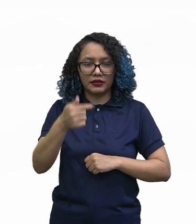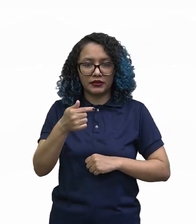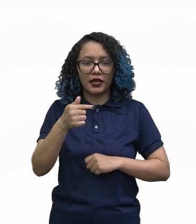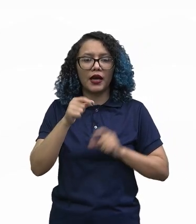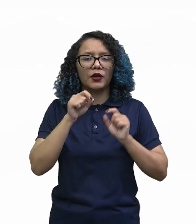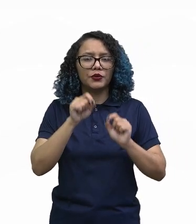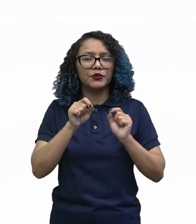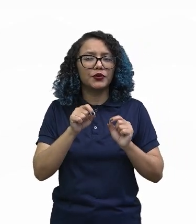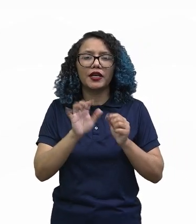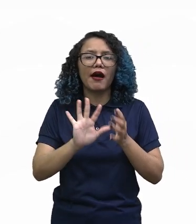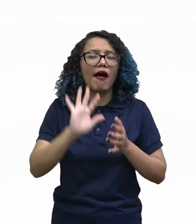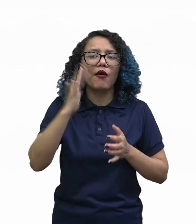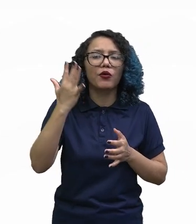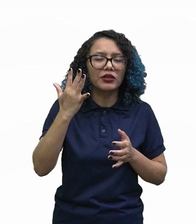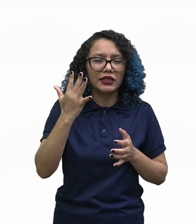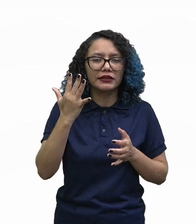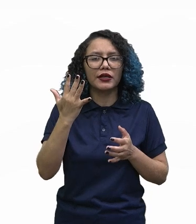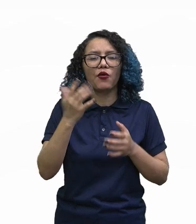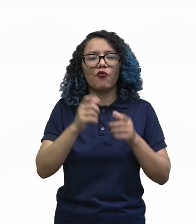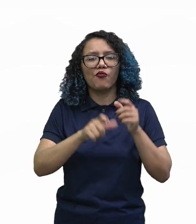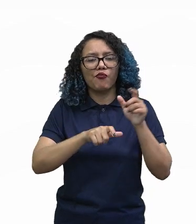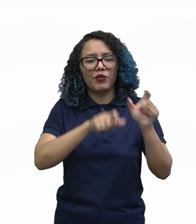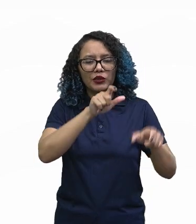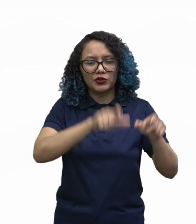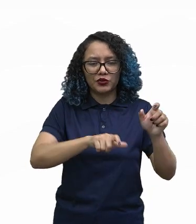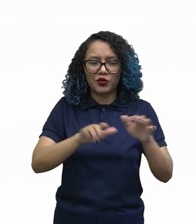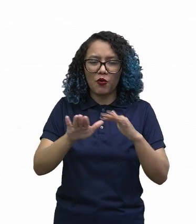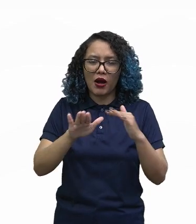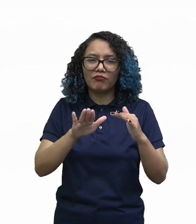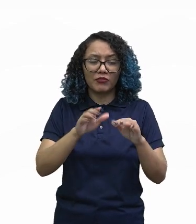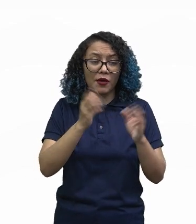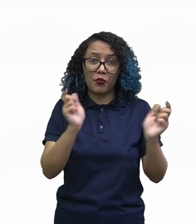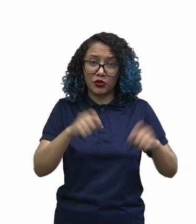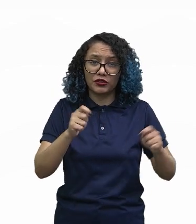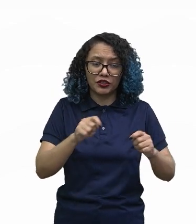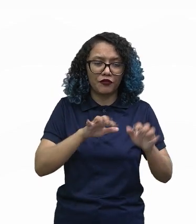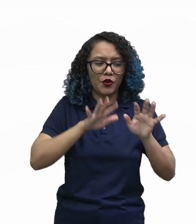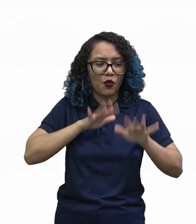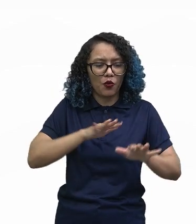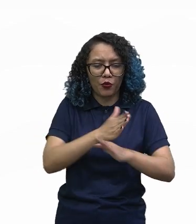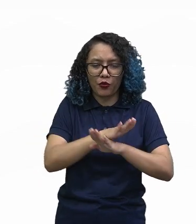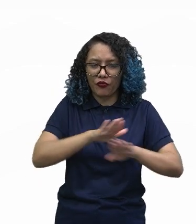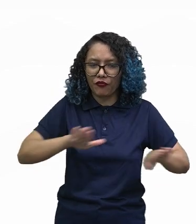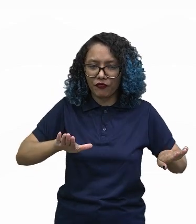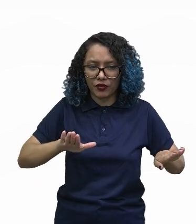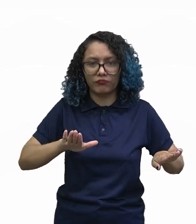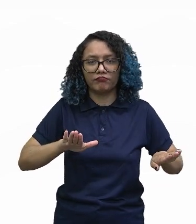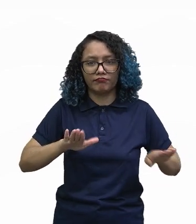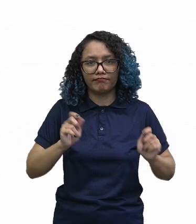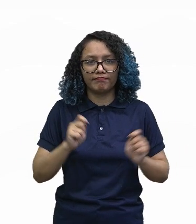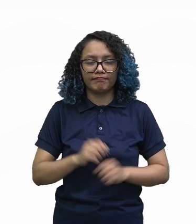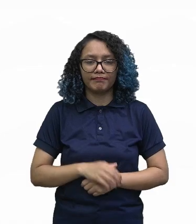de Canudos, ele conseguiu ser, né, abolido através do Estado